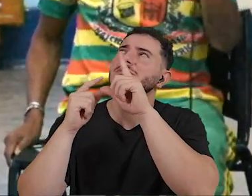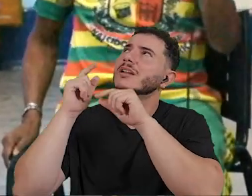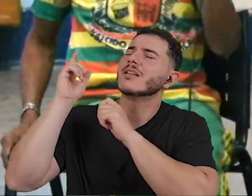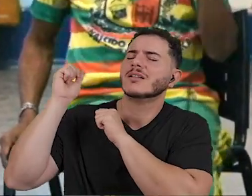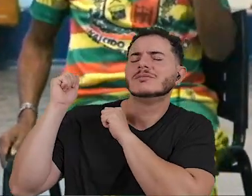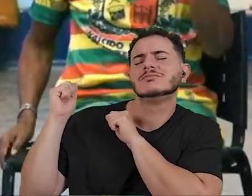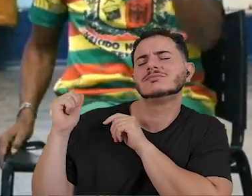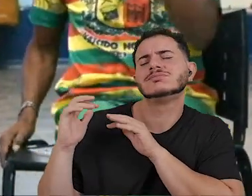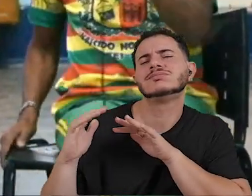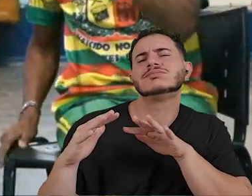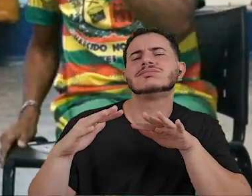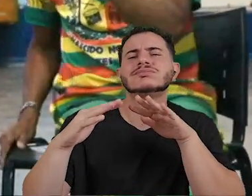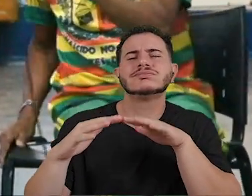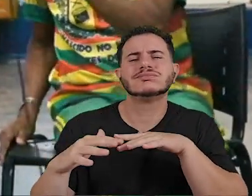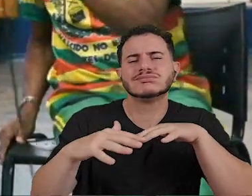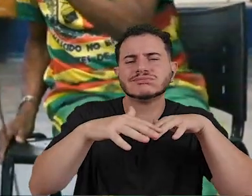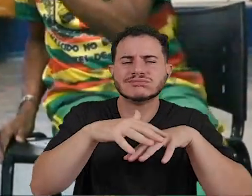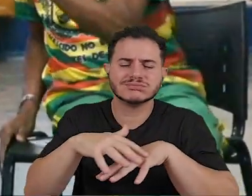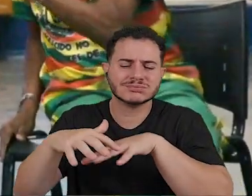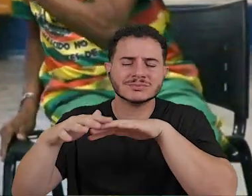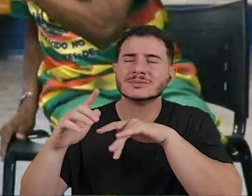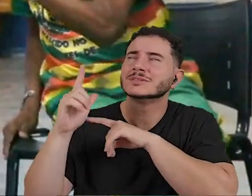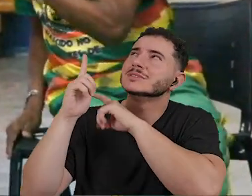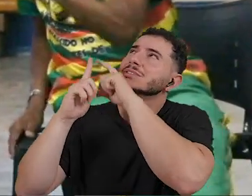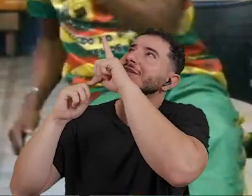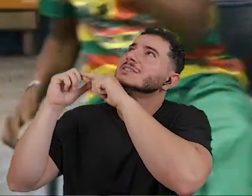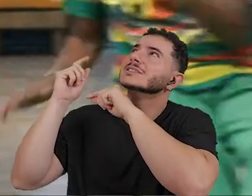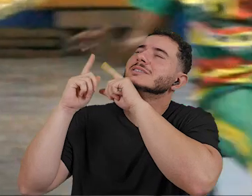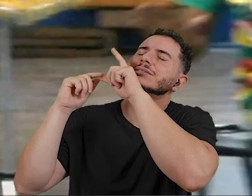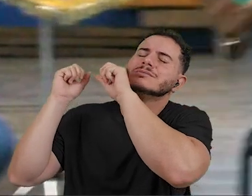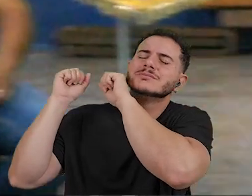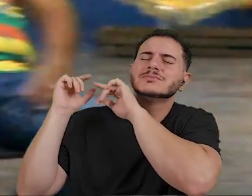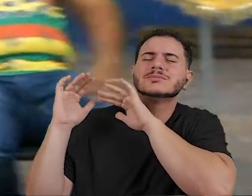estrela, clareia o mar,